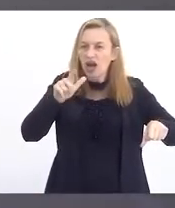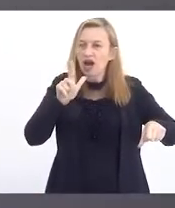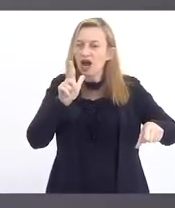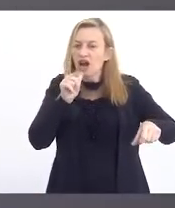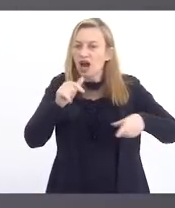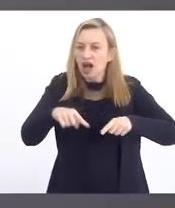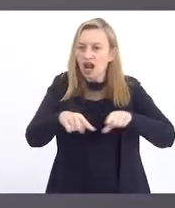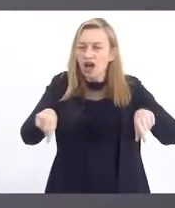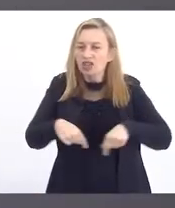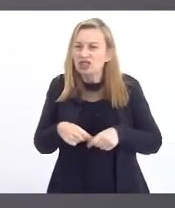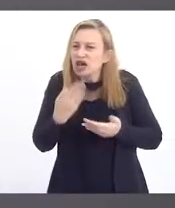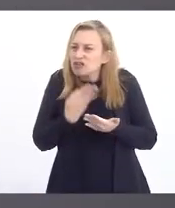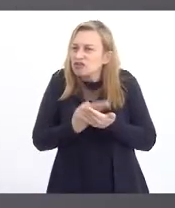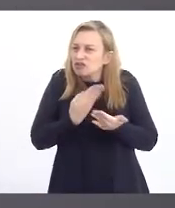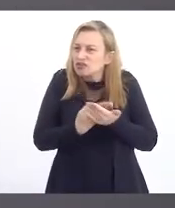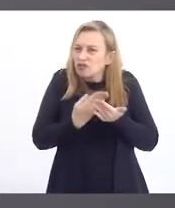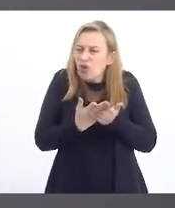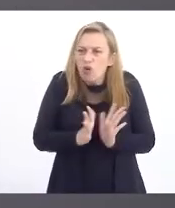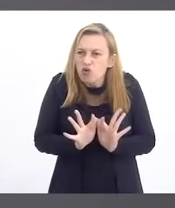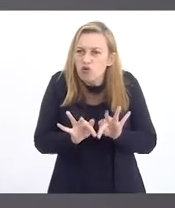está fechando esse estudo.